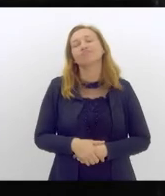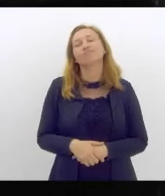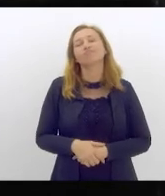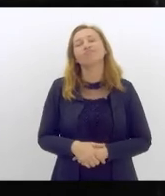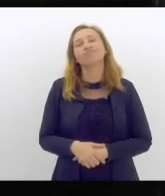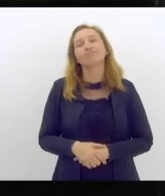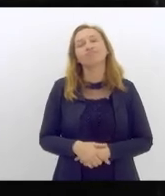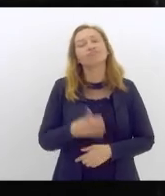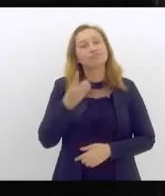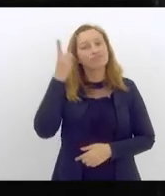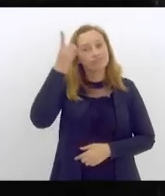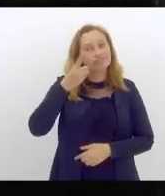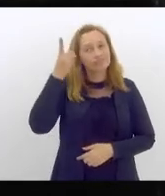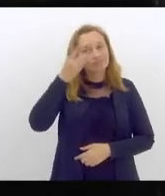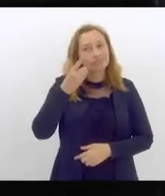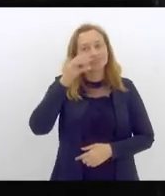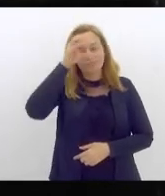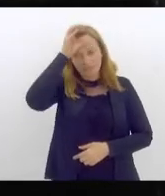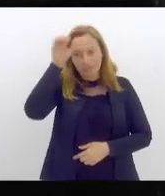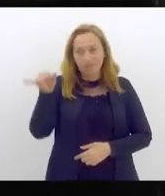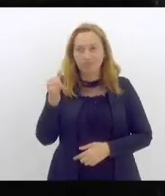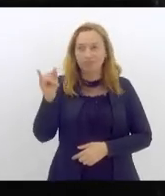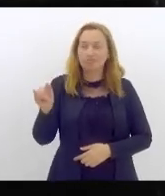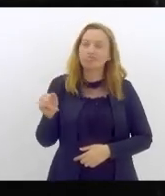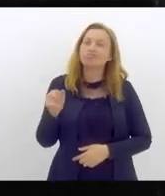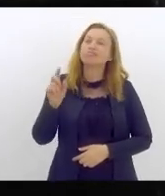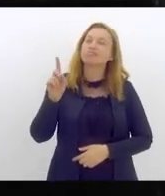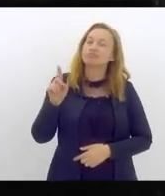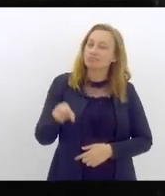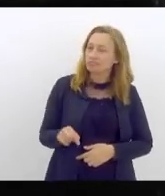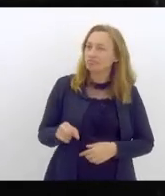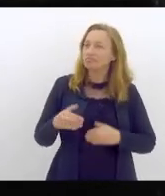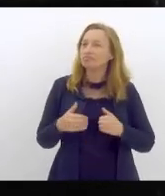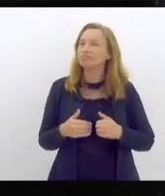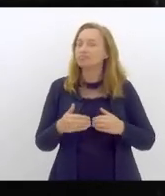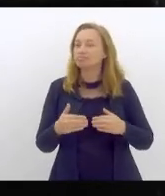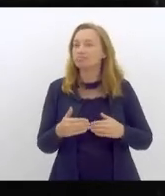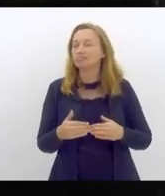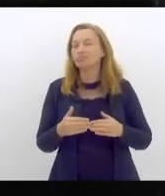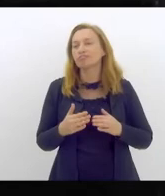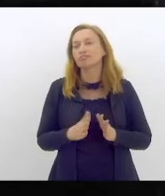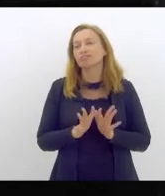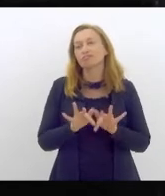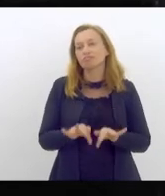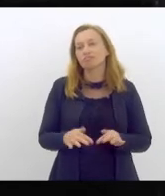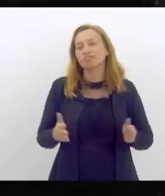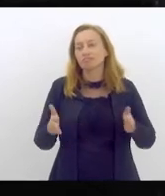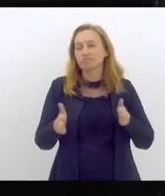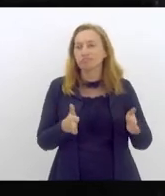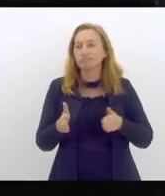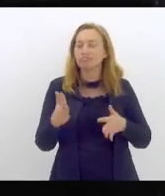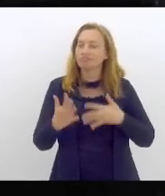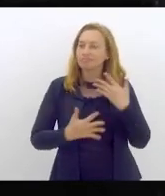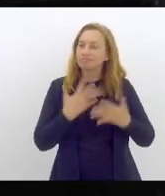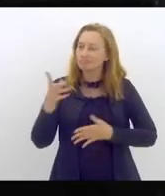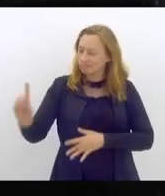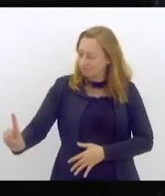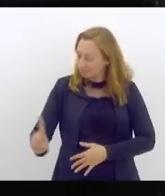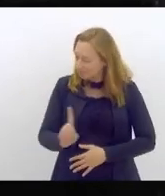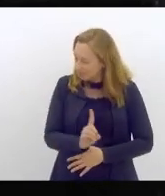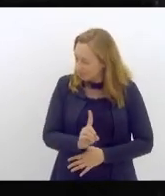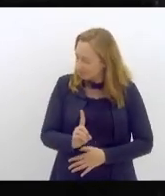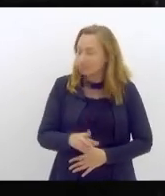Nobre deputada tia Ju que Preside esse expediente final é com muita alegria que eu venho essa Tribuna